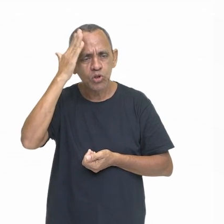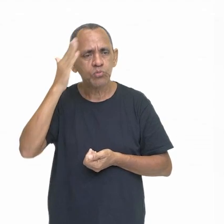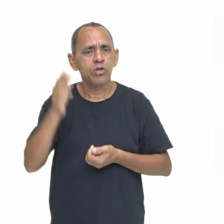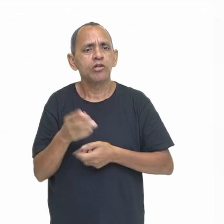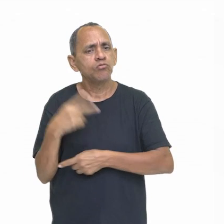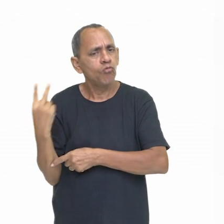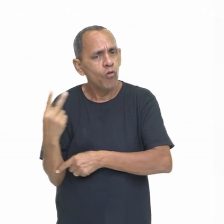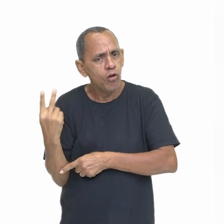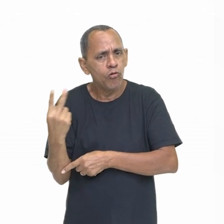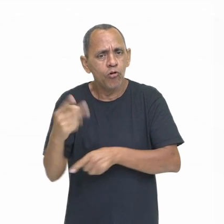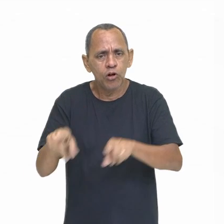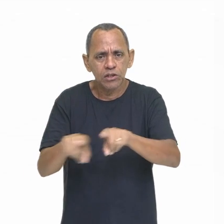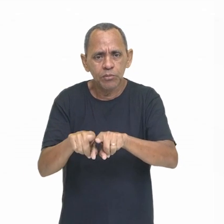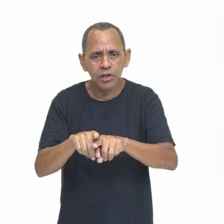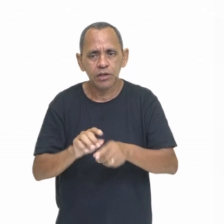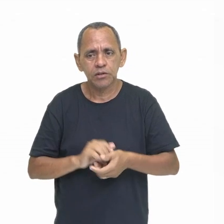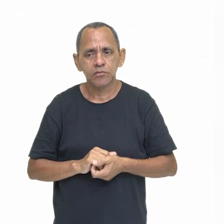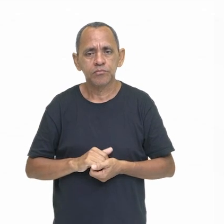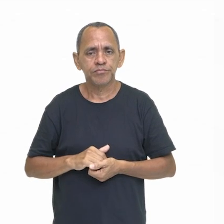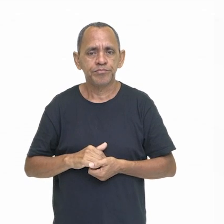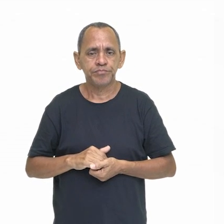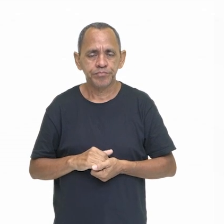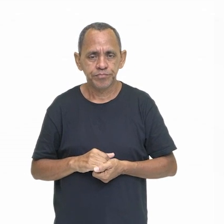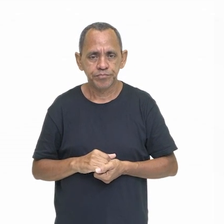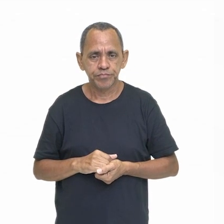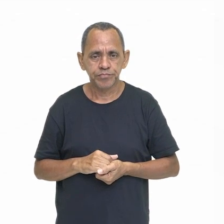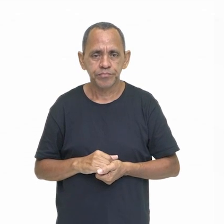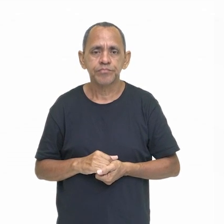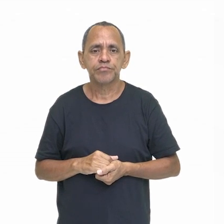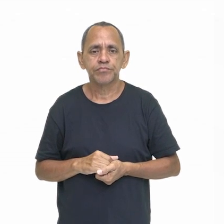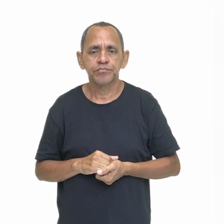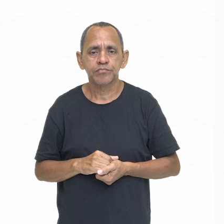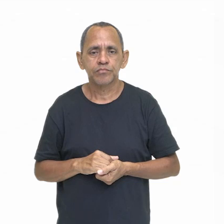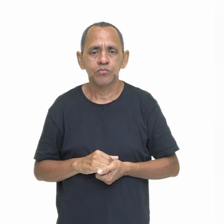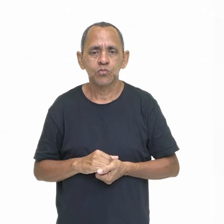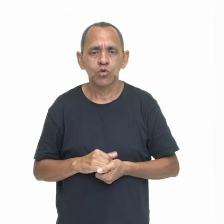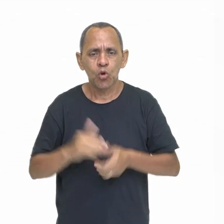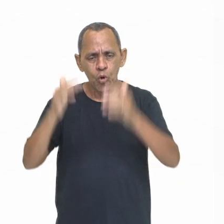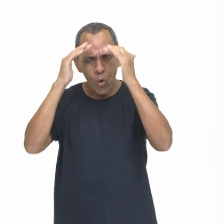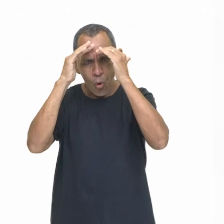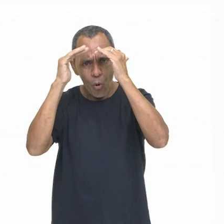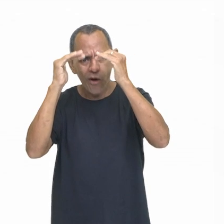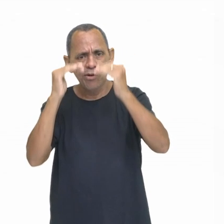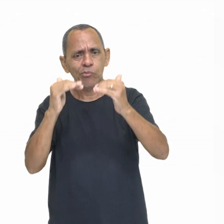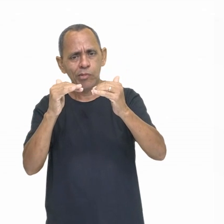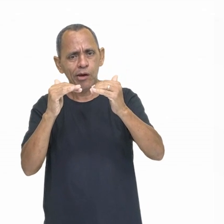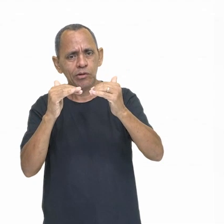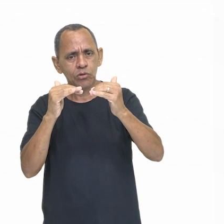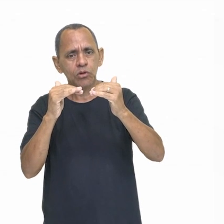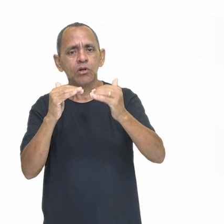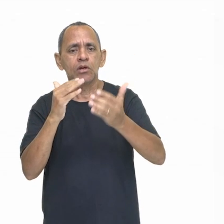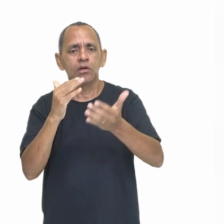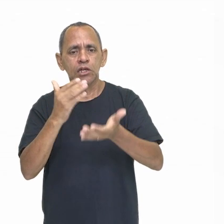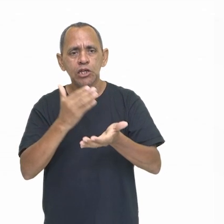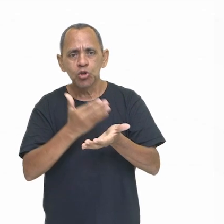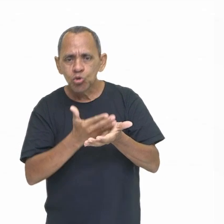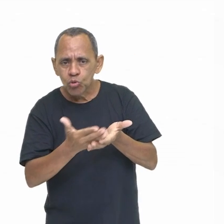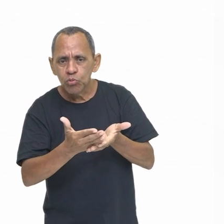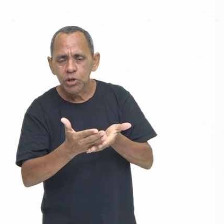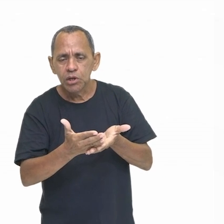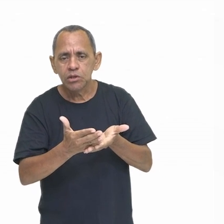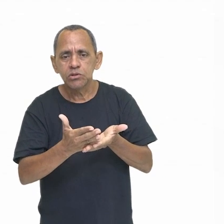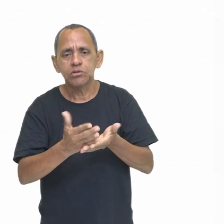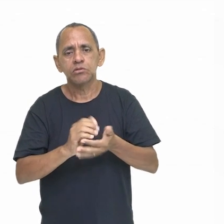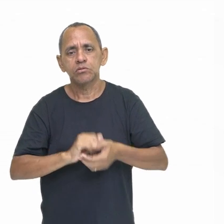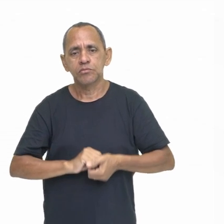de superação. O desrespeito, que a princípio nos parece experiência individual, na prática